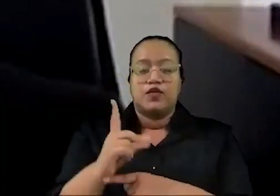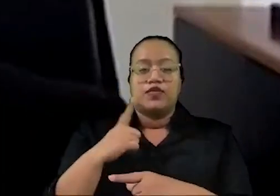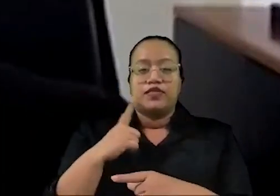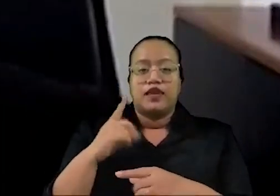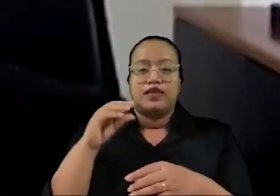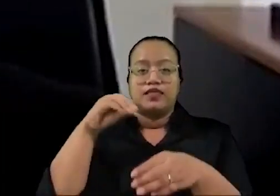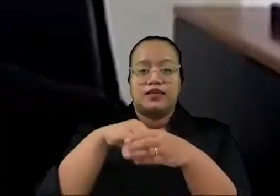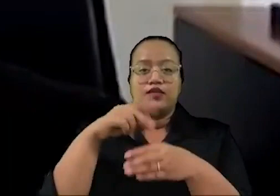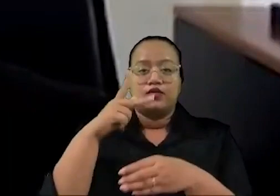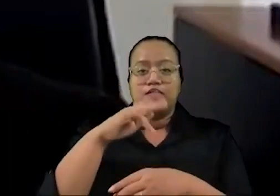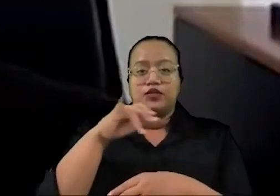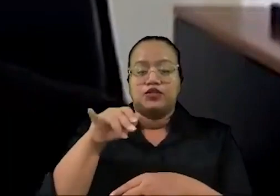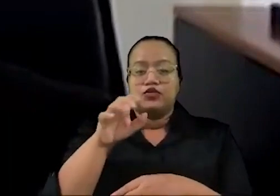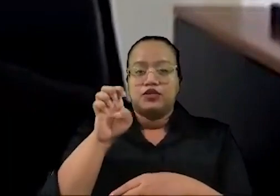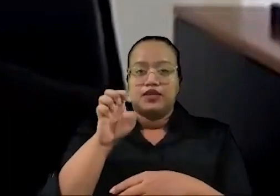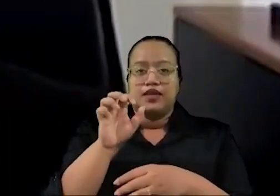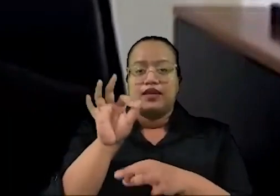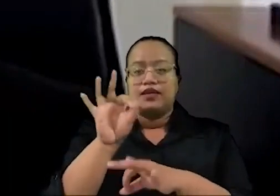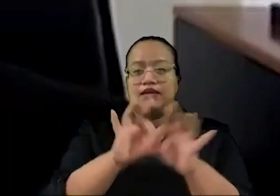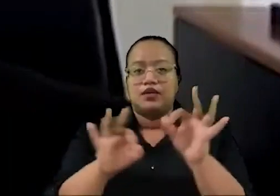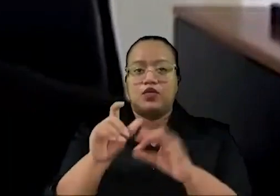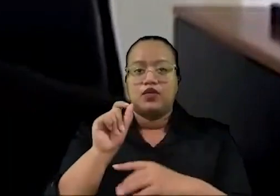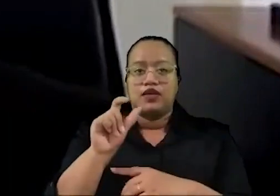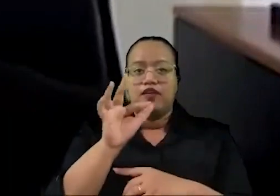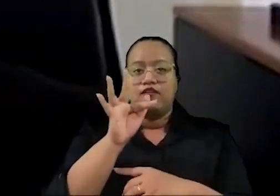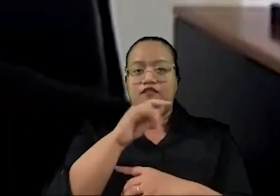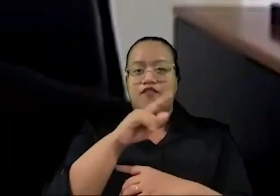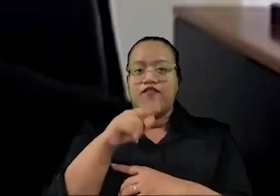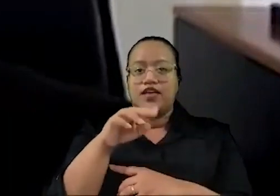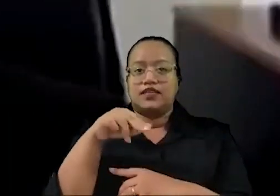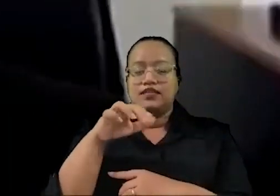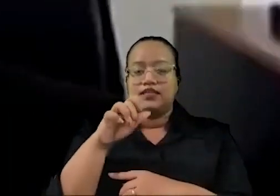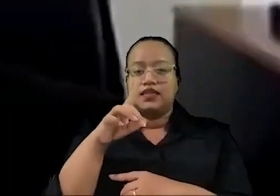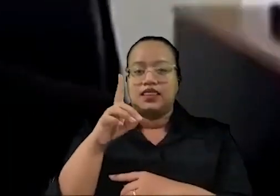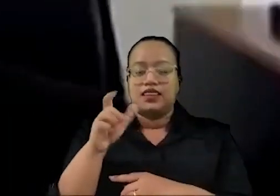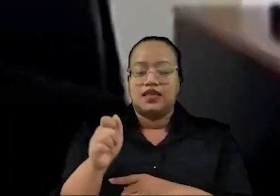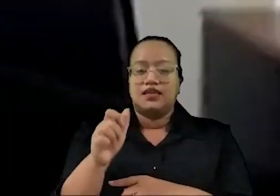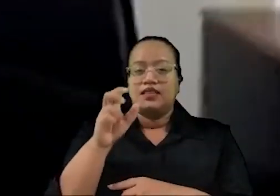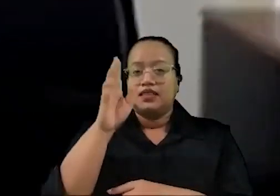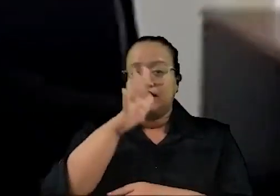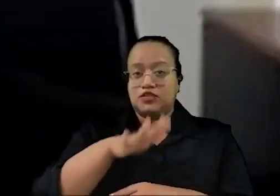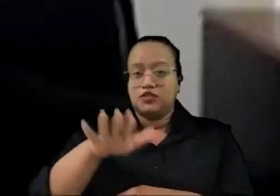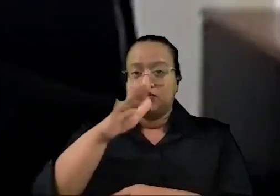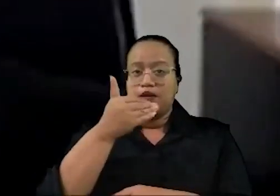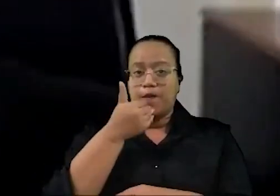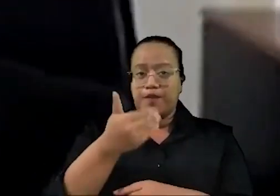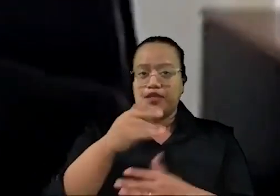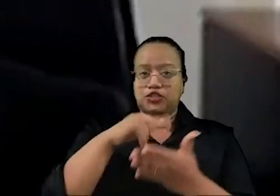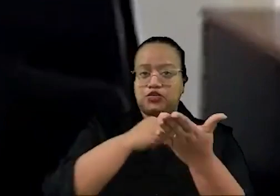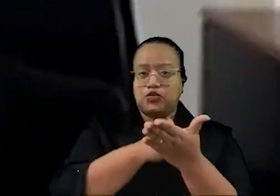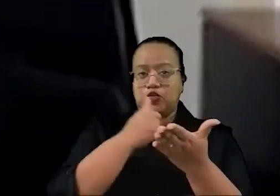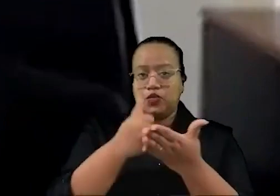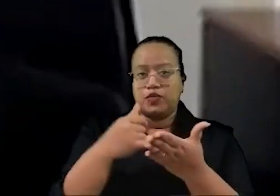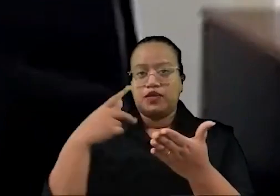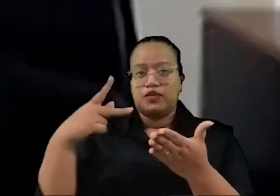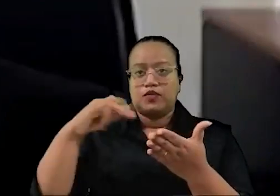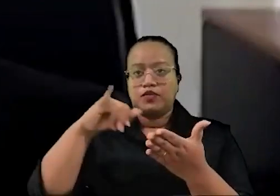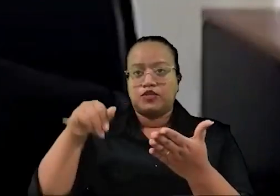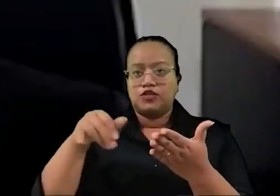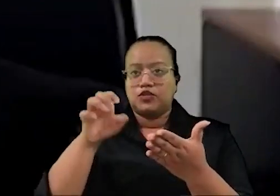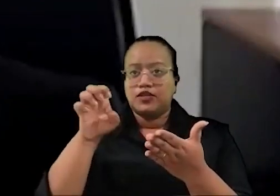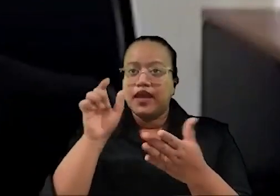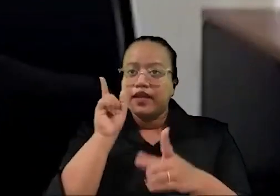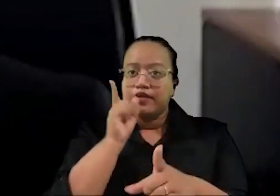Fazenda Nacional ela peticiona em determinado documento, e aí o PJE ele identifica que foi aquela parte que